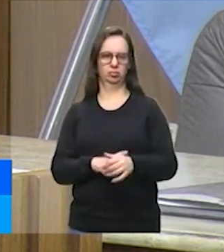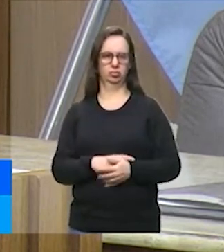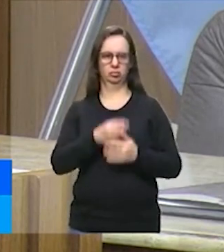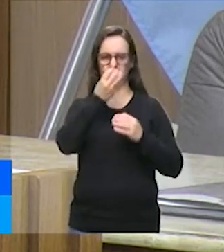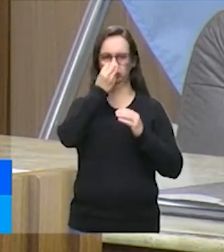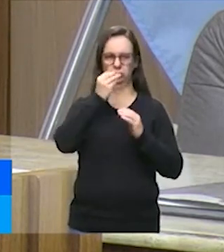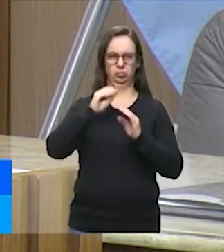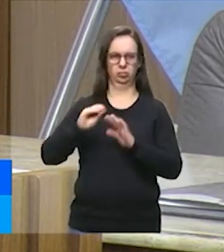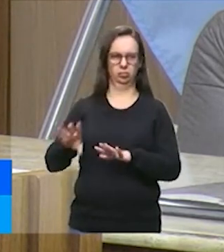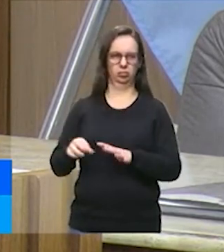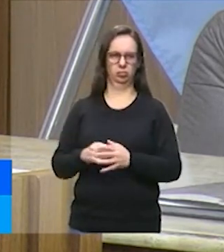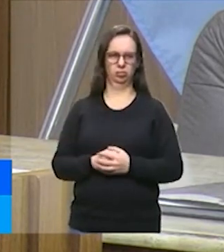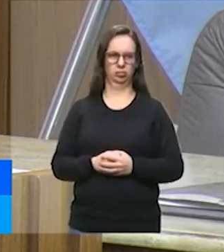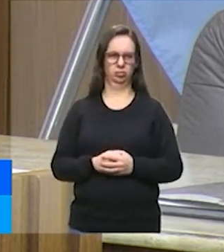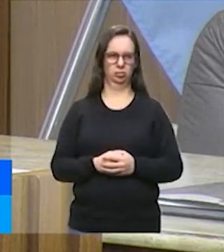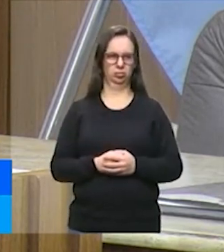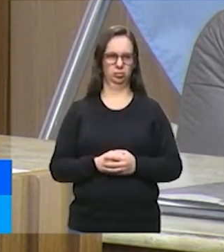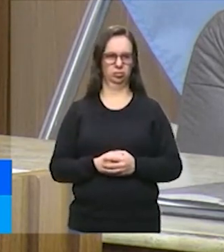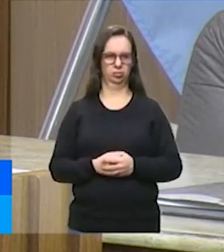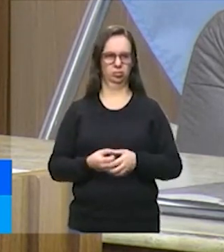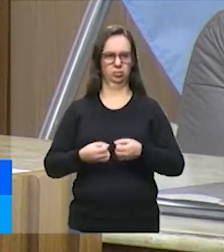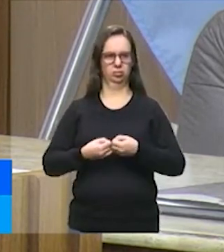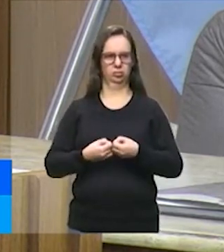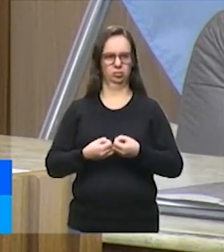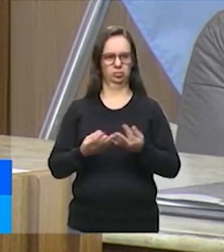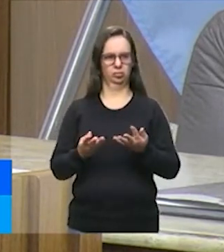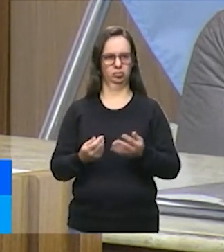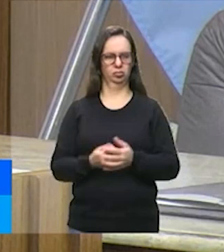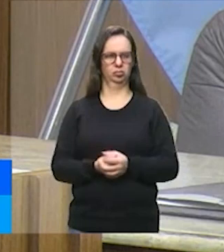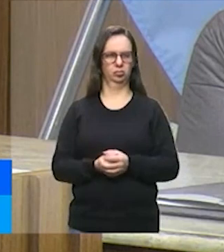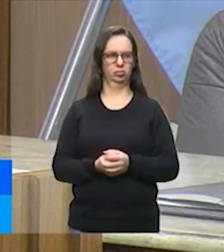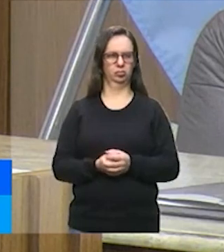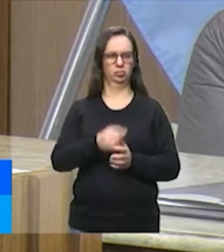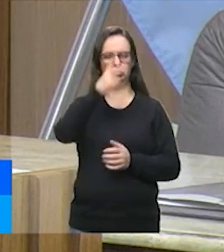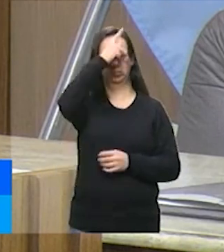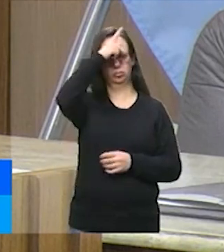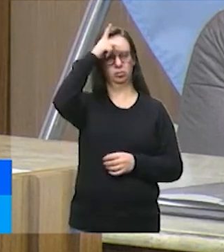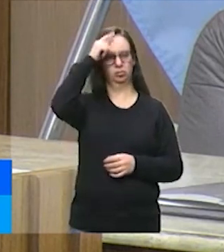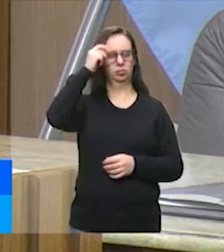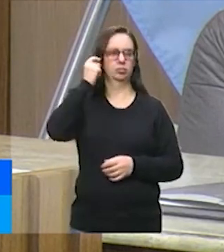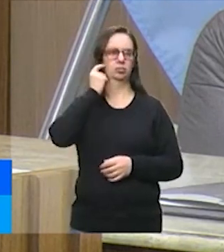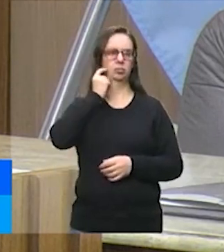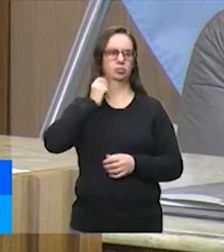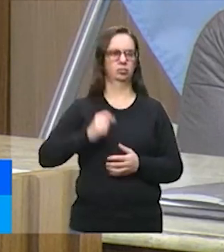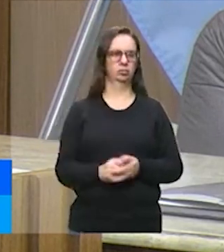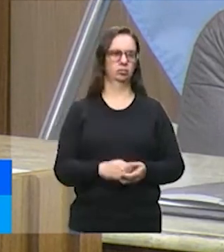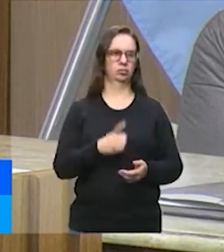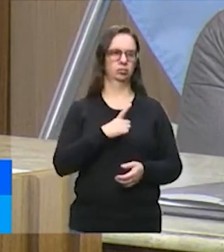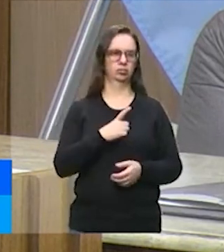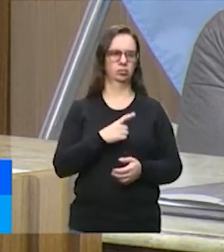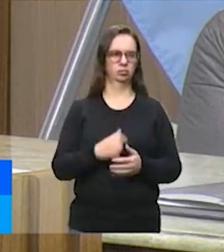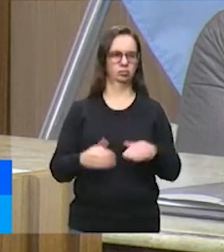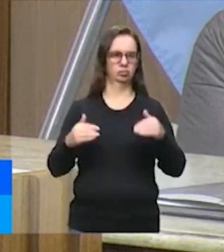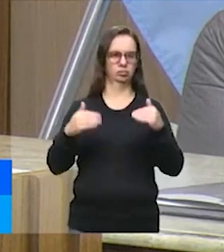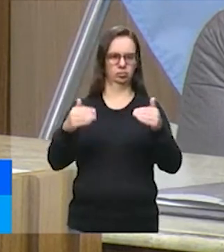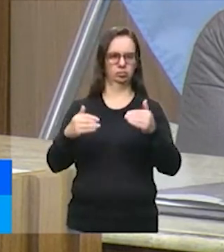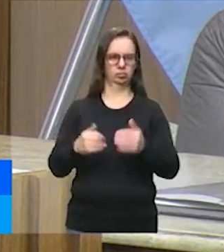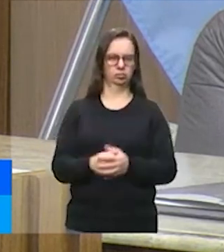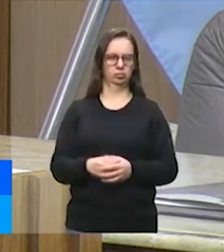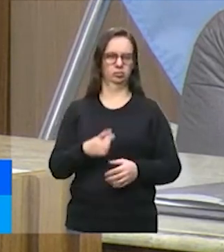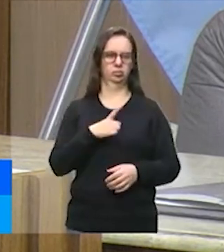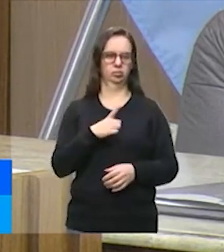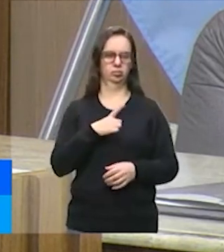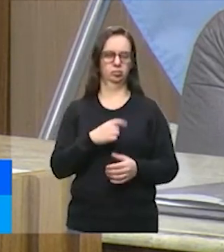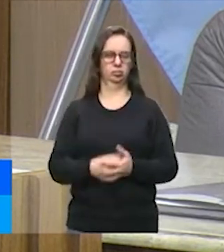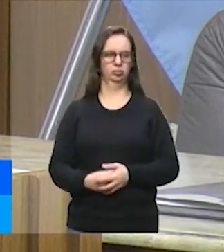as contas do prefeito lá no final se tiver apontamento Tribunal de Contas falando falando que houve uma conversação do